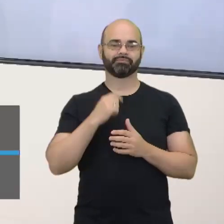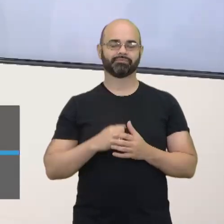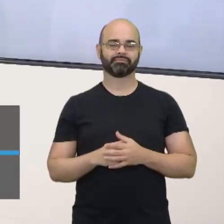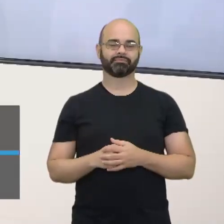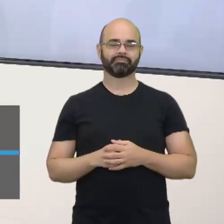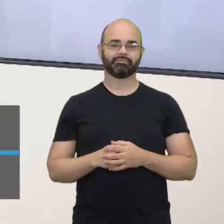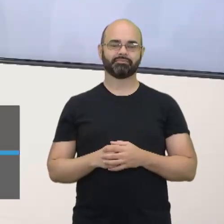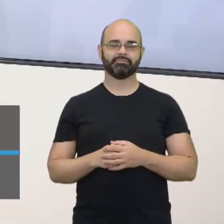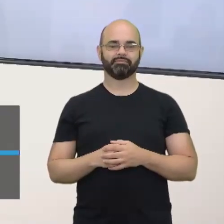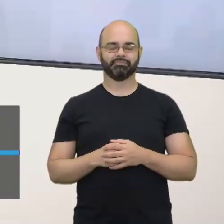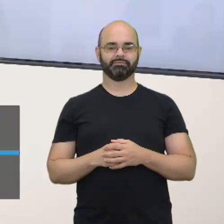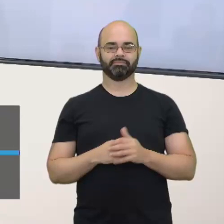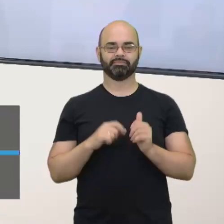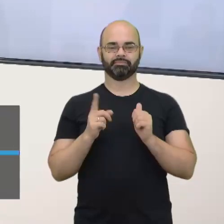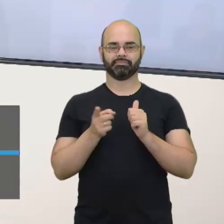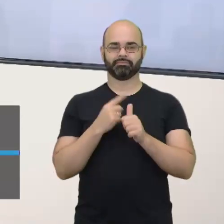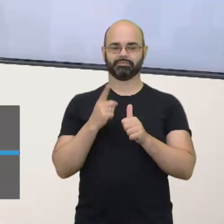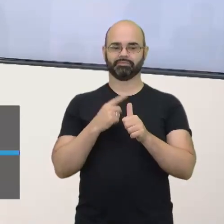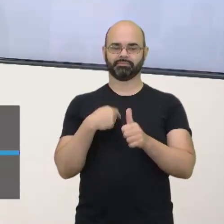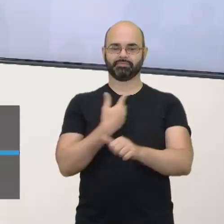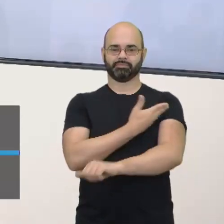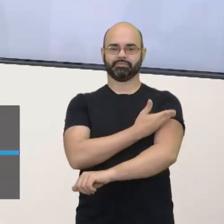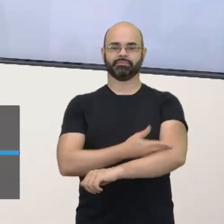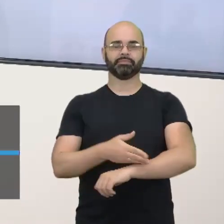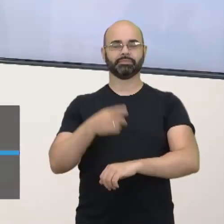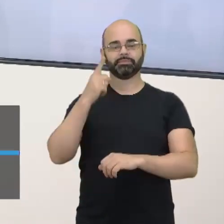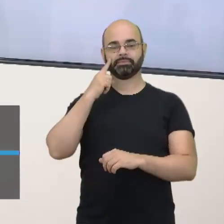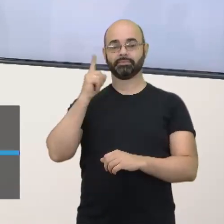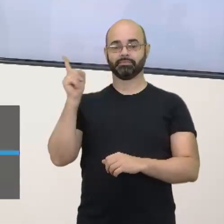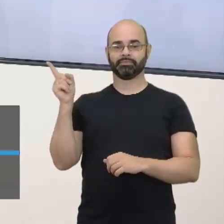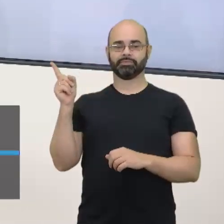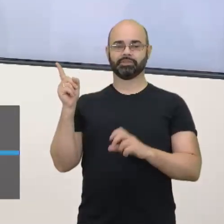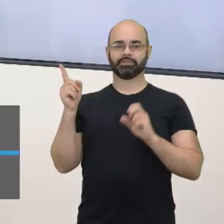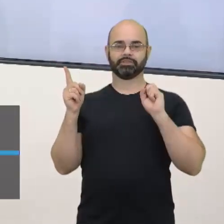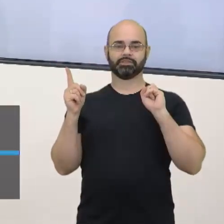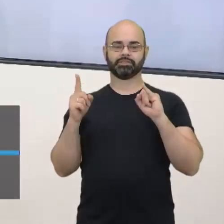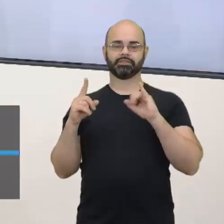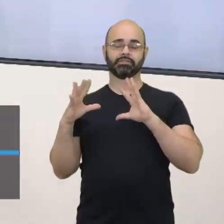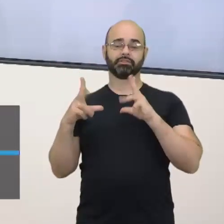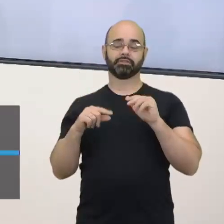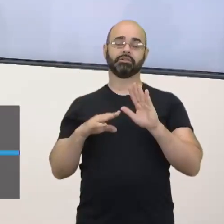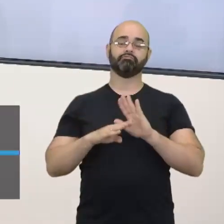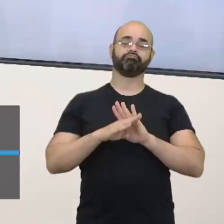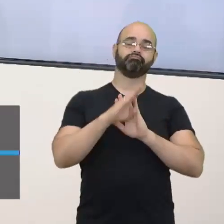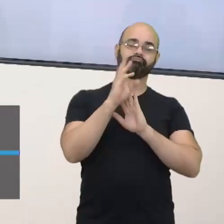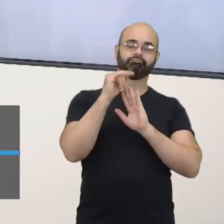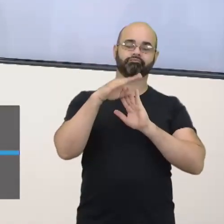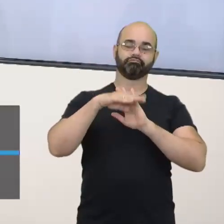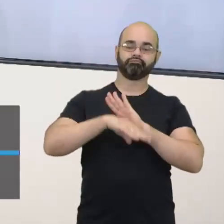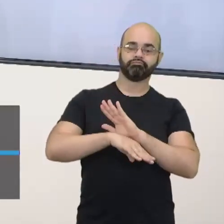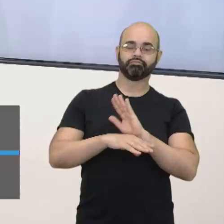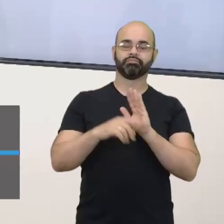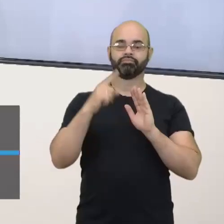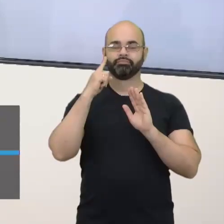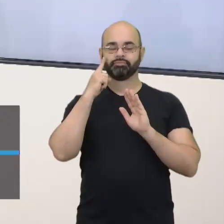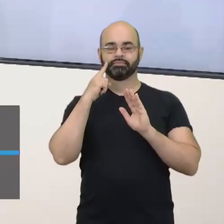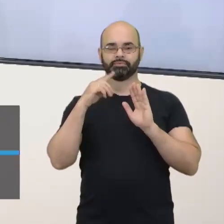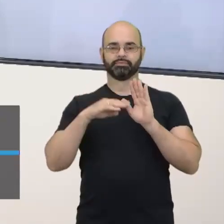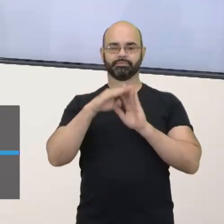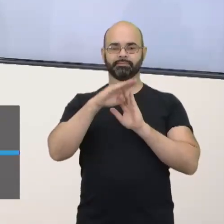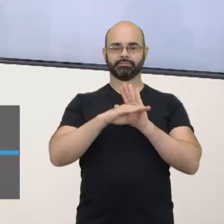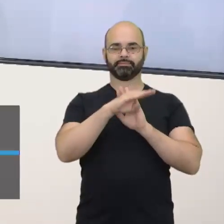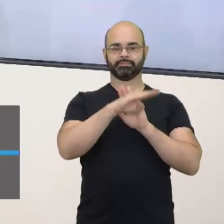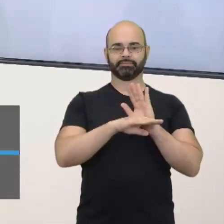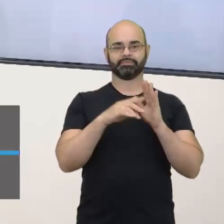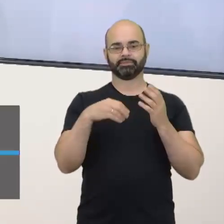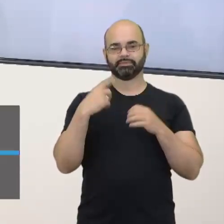Bom, primeira coisa que eu faço é olhar aqui se todo mundo está aumentando, se tem alguém aumentando e alguém diminuindo, porque eu já tenho